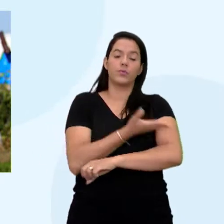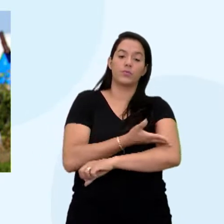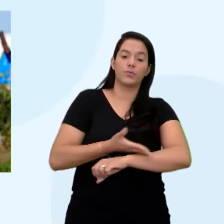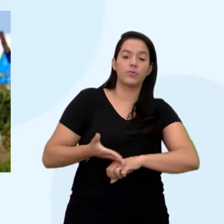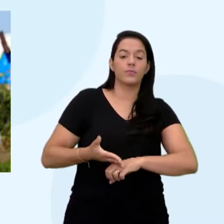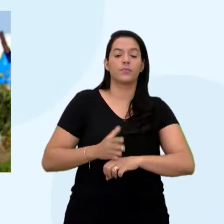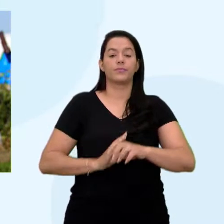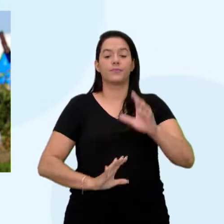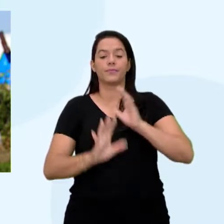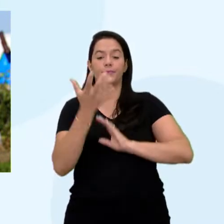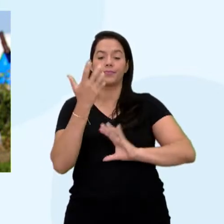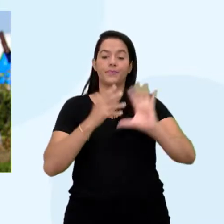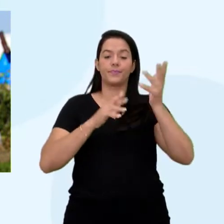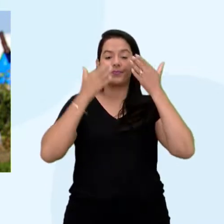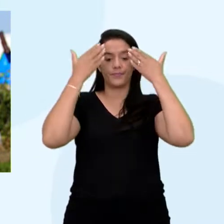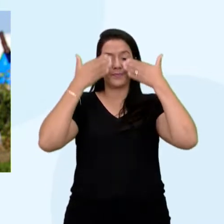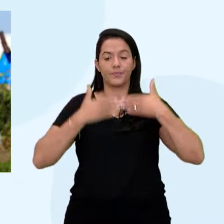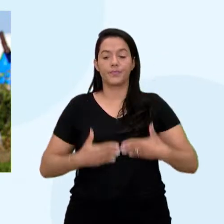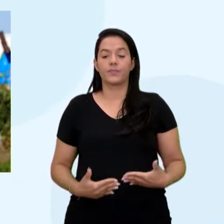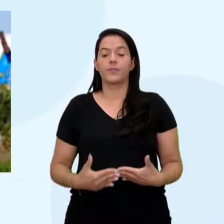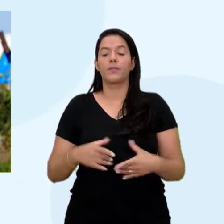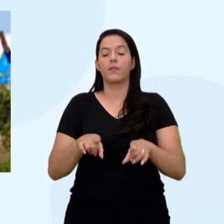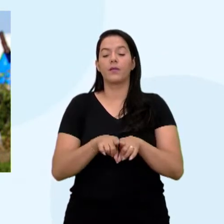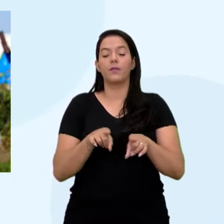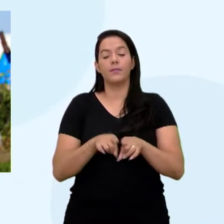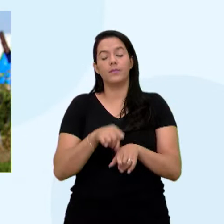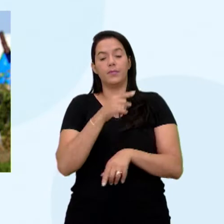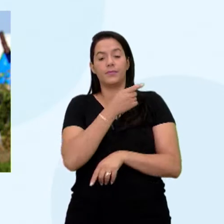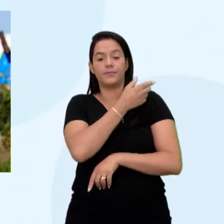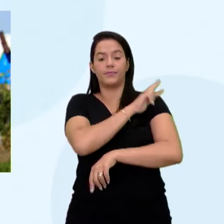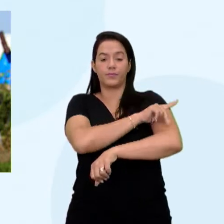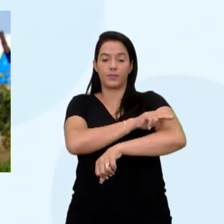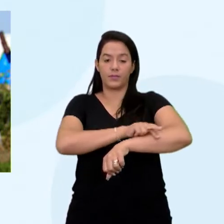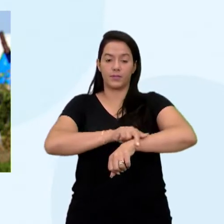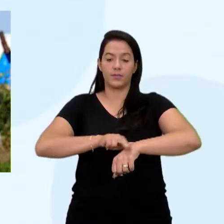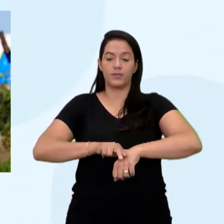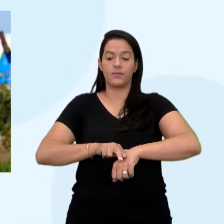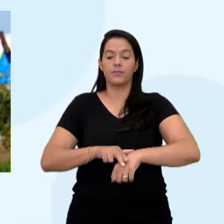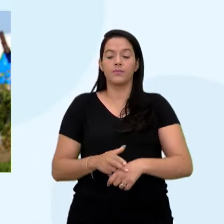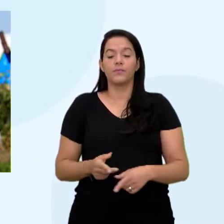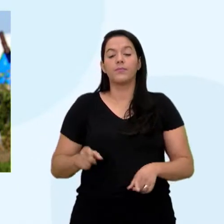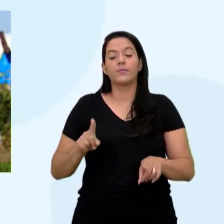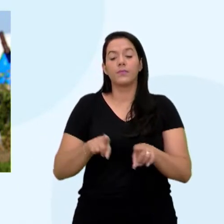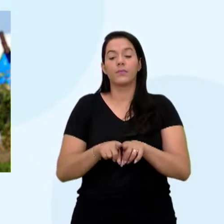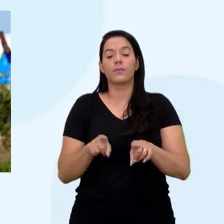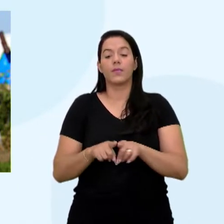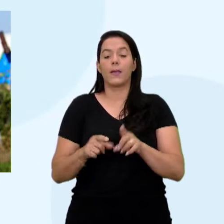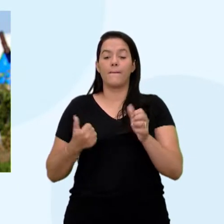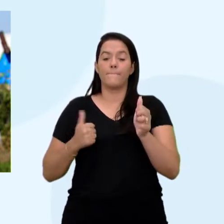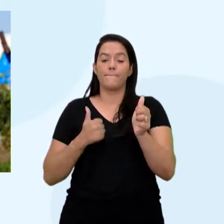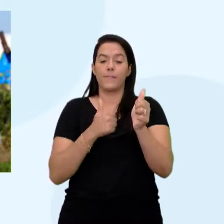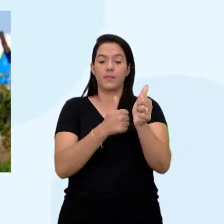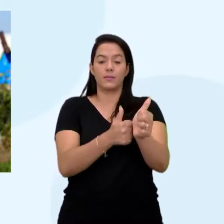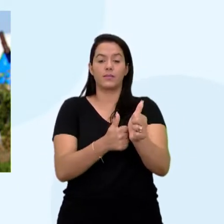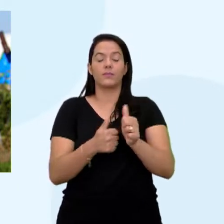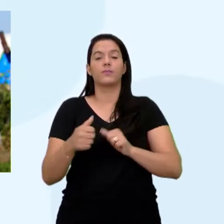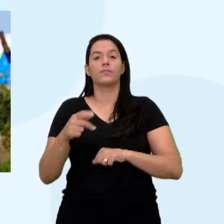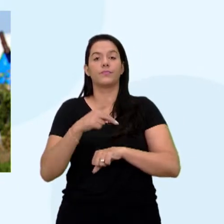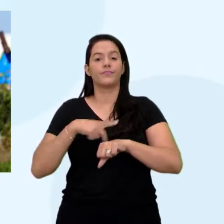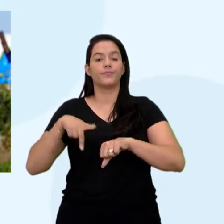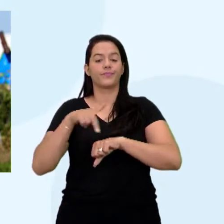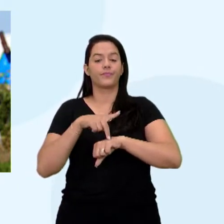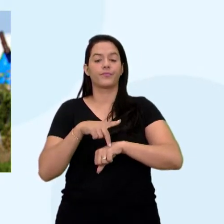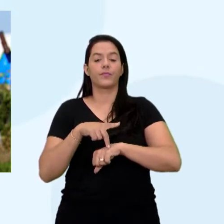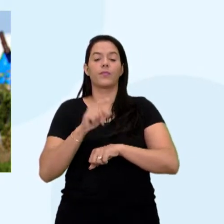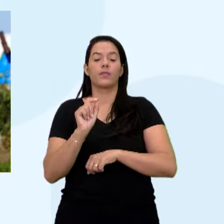ao fenótipo, a aparência, a questão racial. Perseguição nacional. Como assim perseguição nacional? Gente,